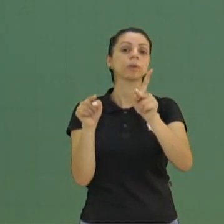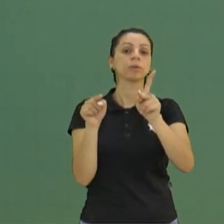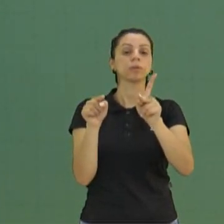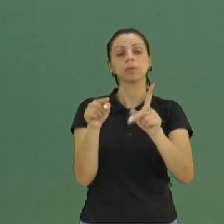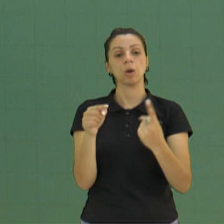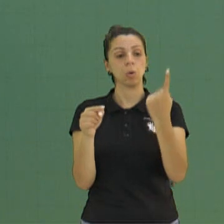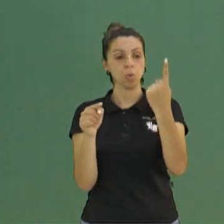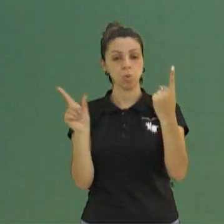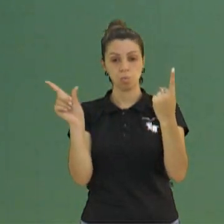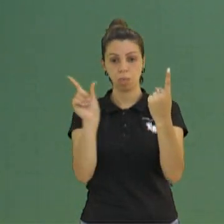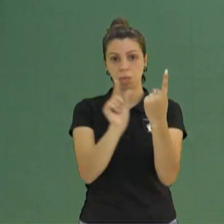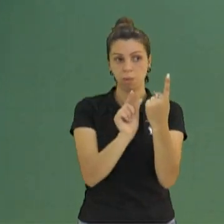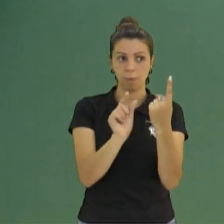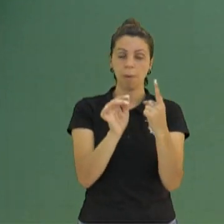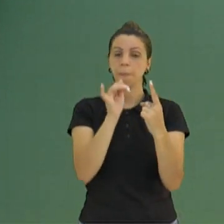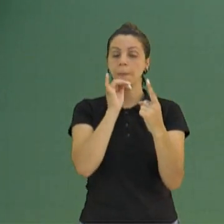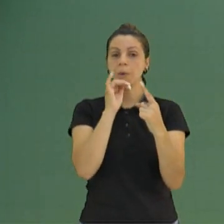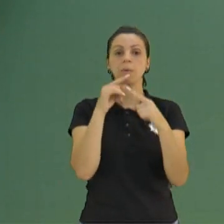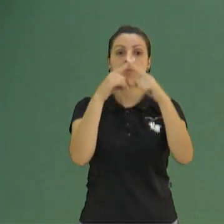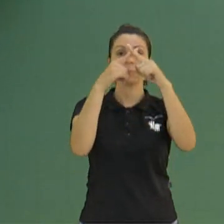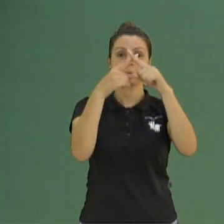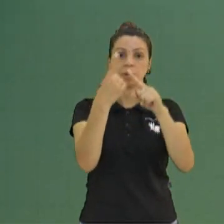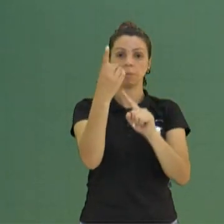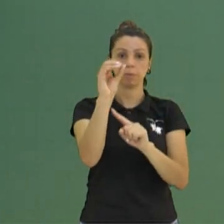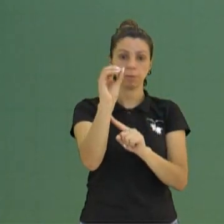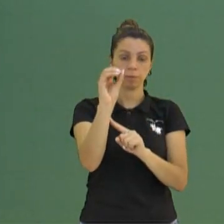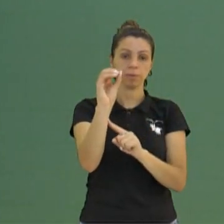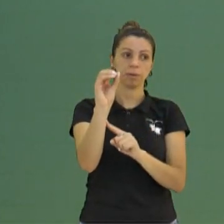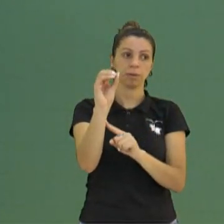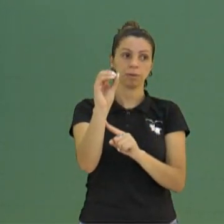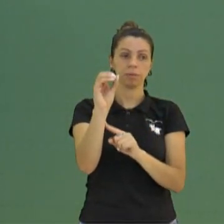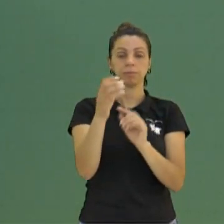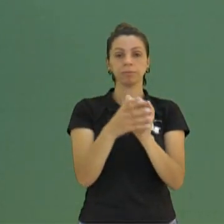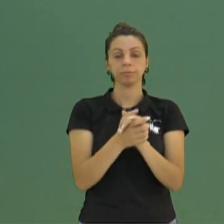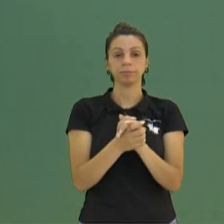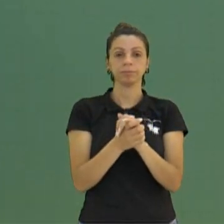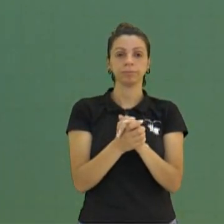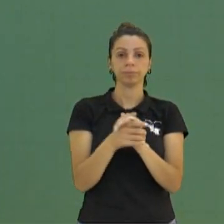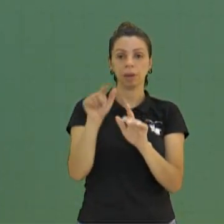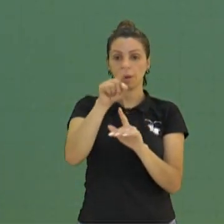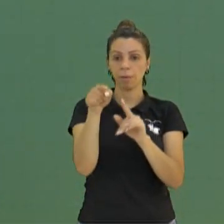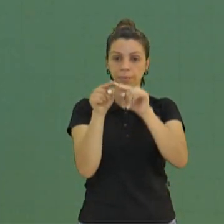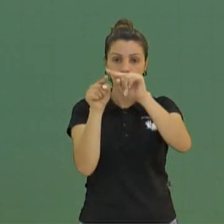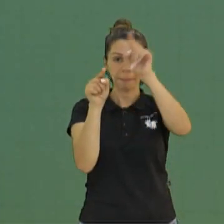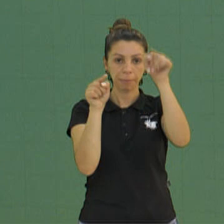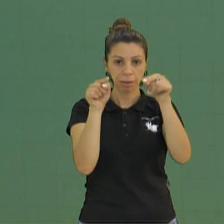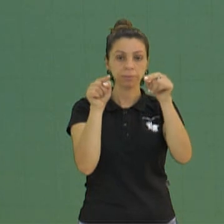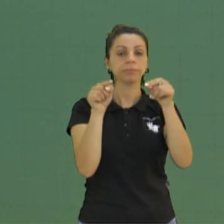1. Se eu multiplicar por 10 de novo, a vírgula pula mais uma casa.